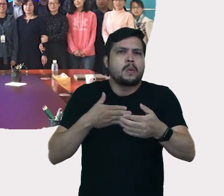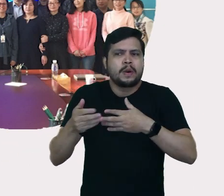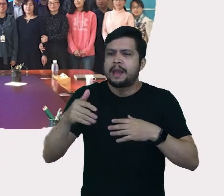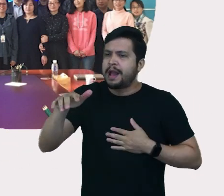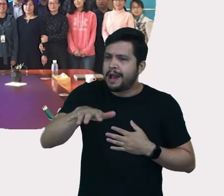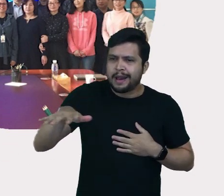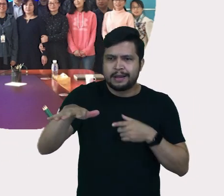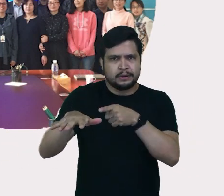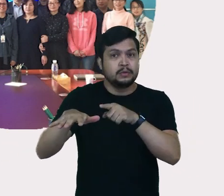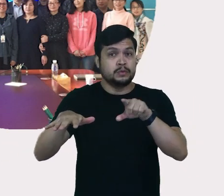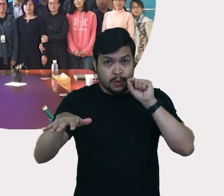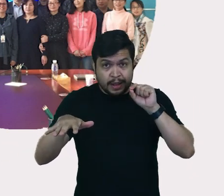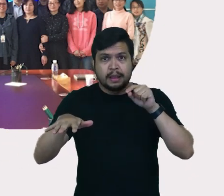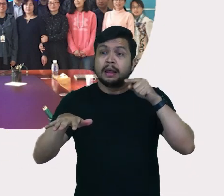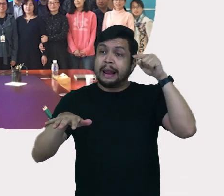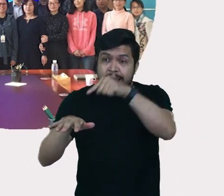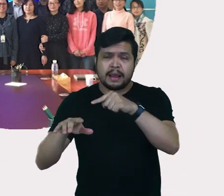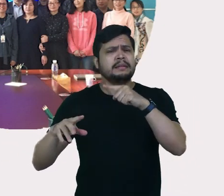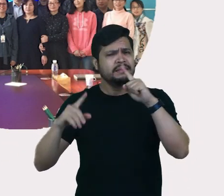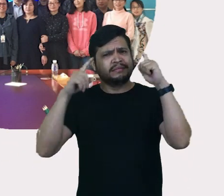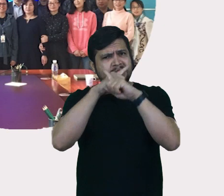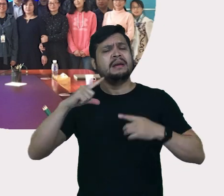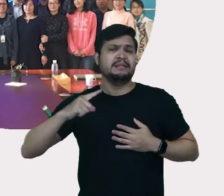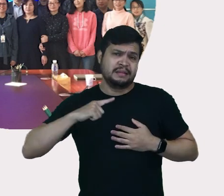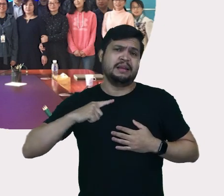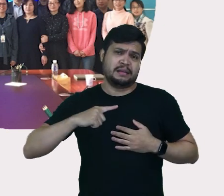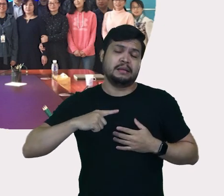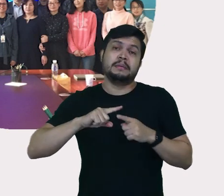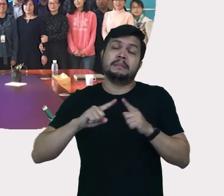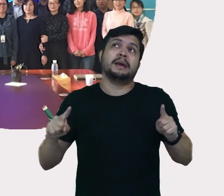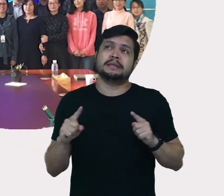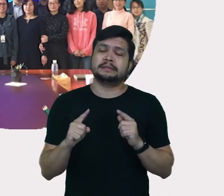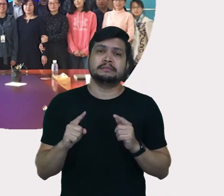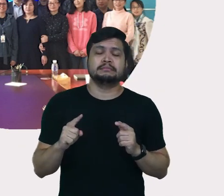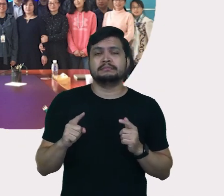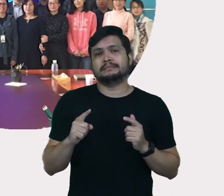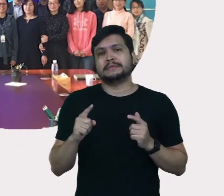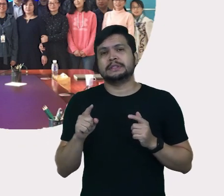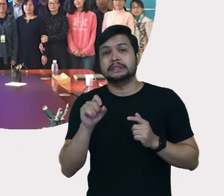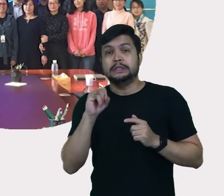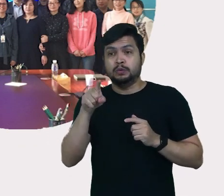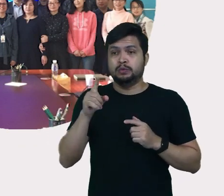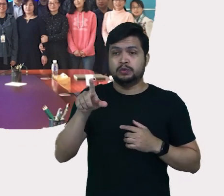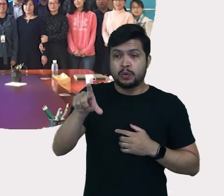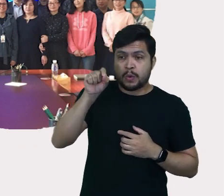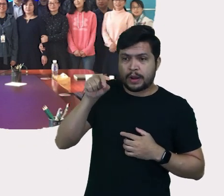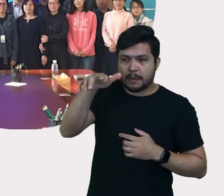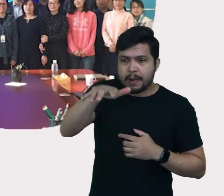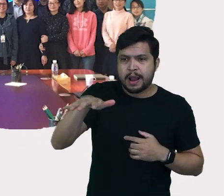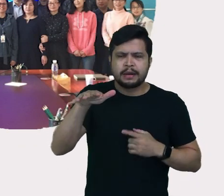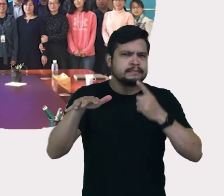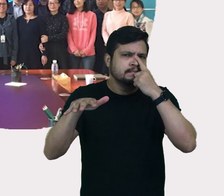assim, qualquer área que você for escolher, você vai ter dificuldade. Só que se você tiver dificuldade numa área que você tem